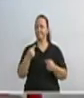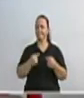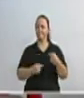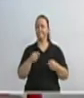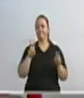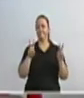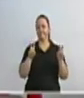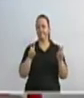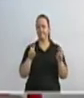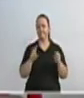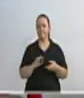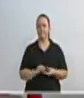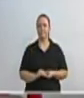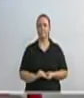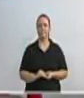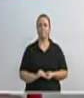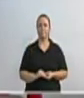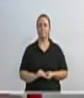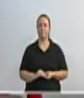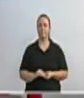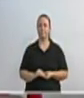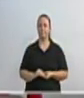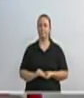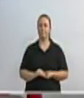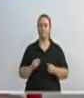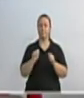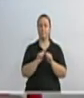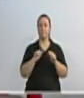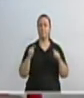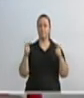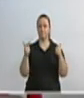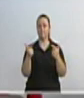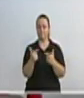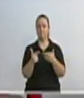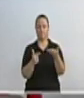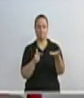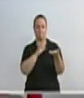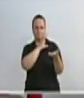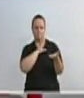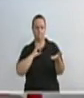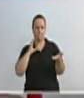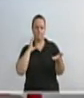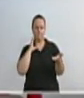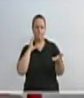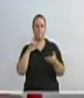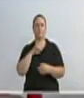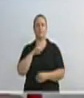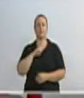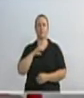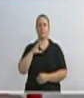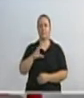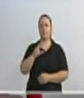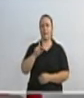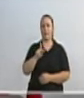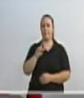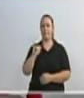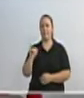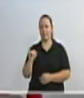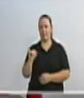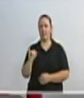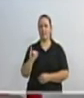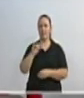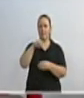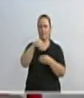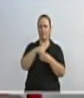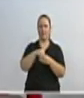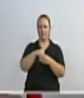tema. A Assembleia Legislativa, César, sim, nós tivemos uma CPI na Assembleia Legislativa no ano